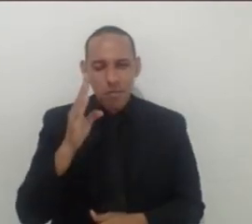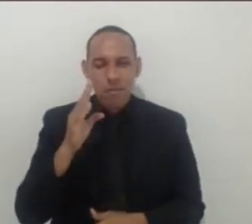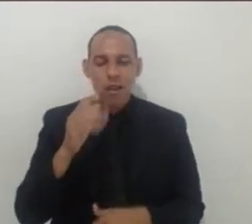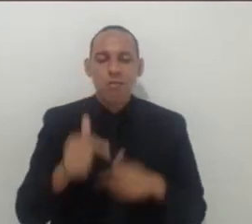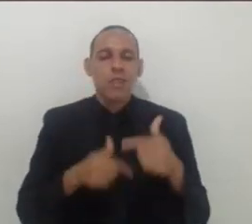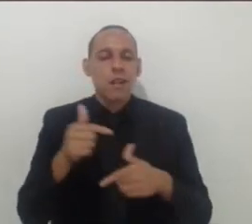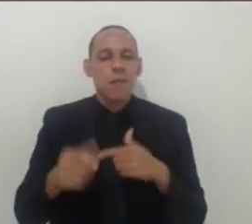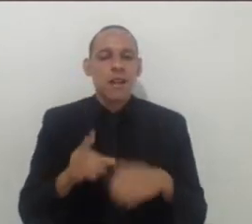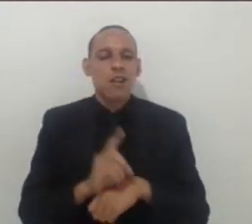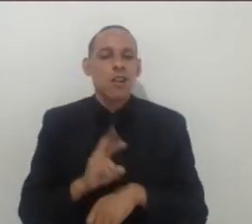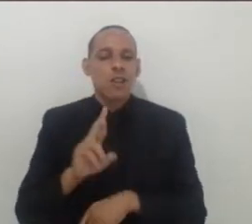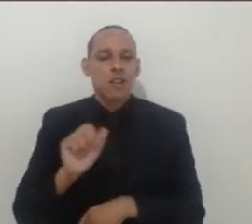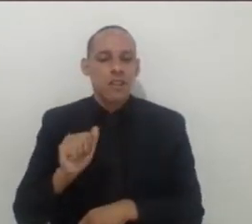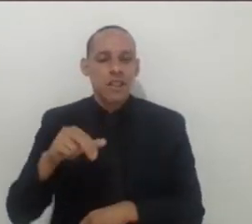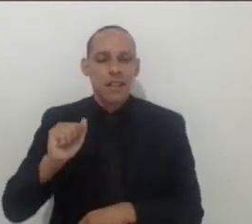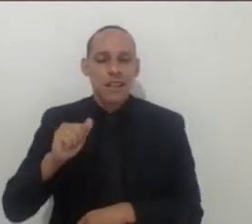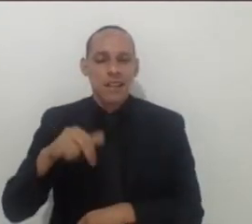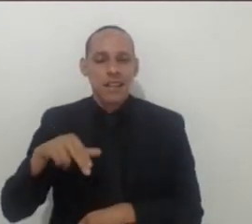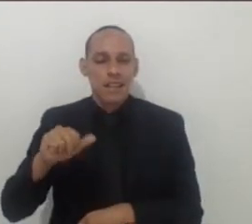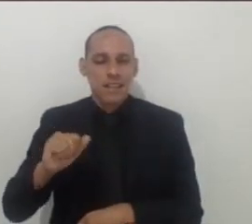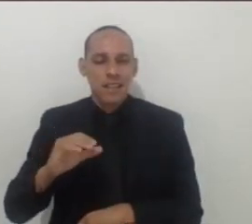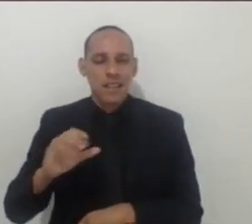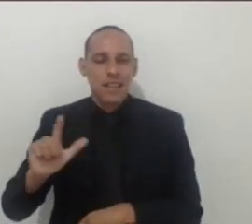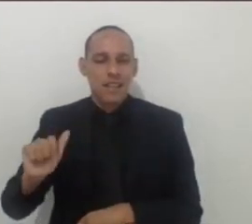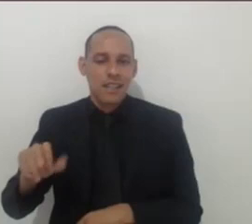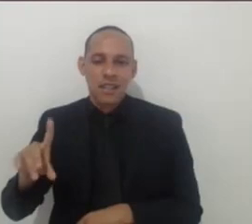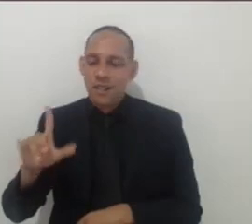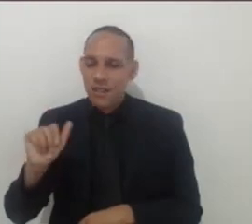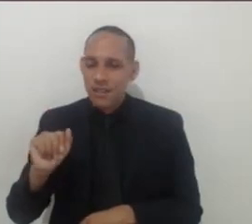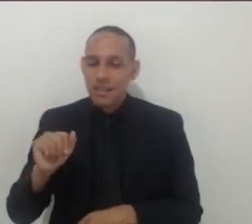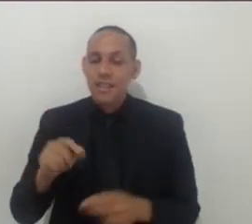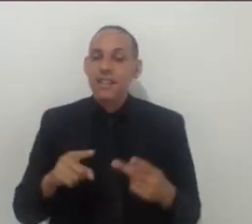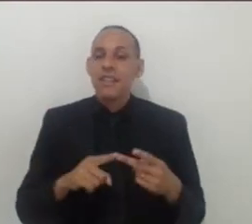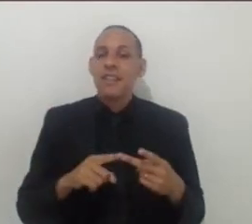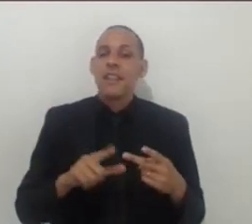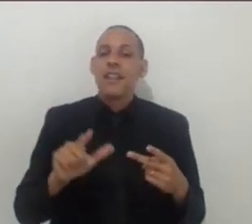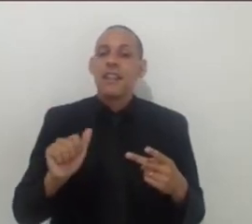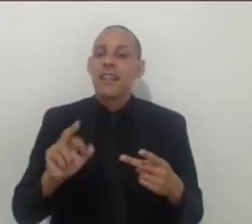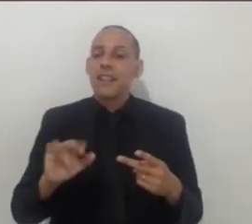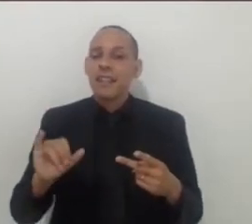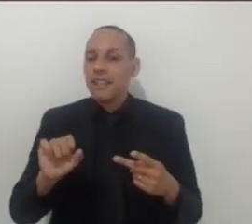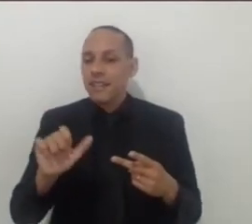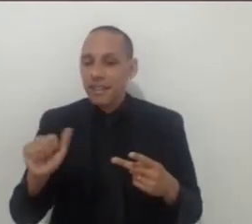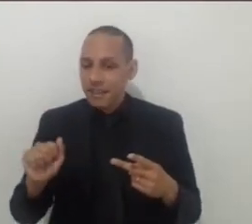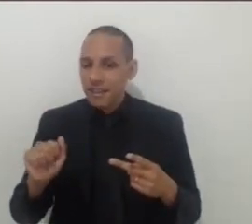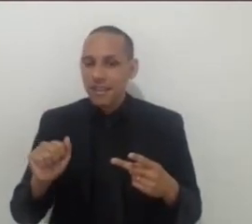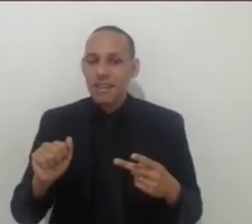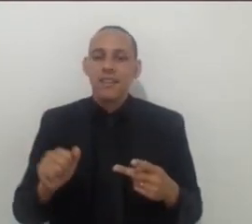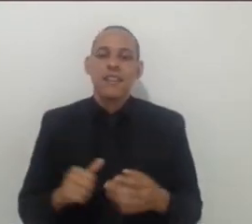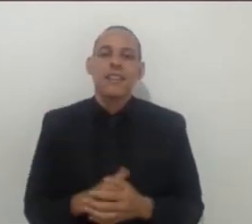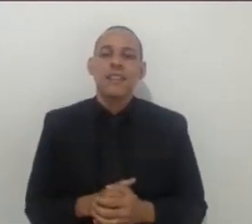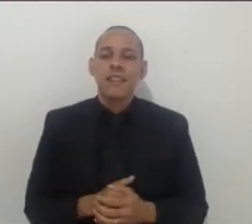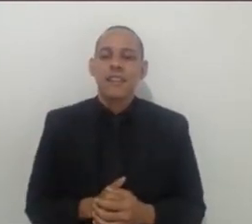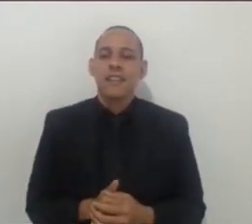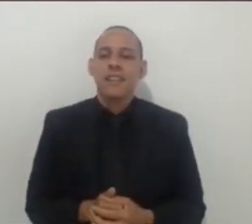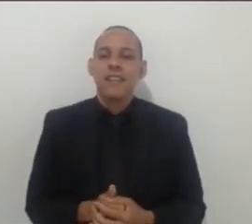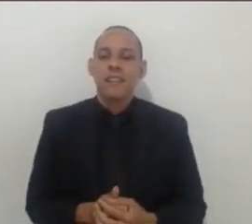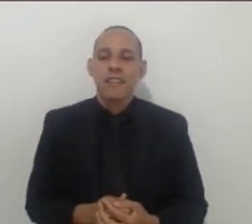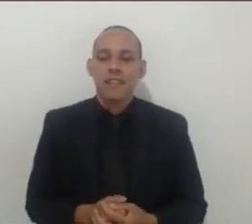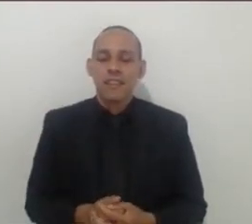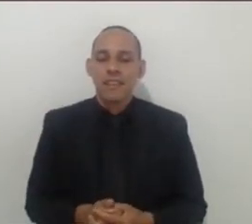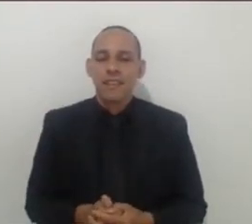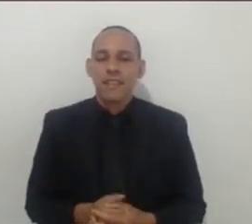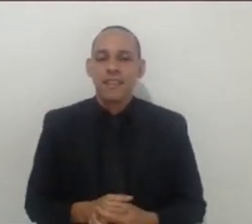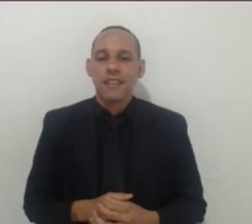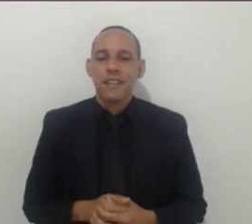Cláudia, que deixa agora a nossa corte, a doutora Larissa, né, que prestou relevante serviço lá